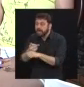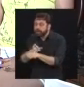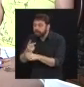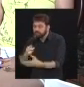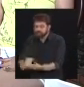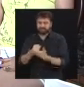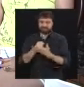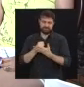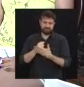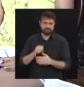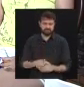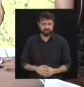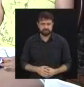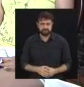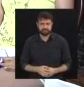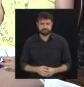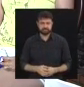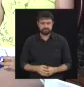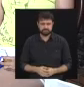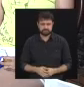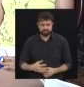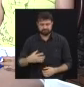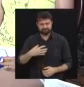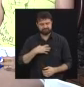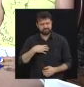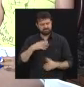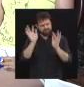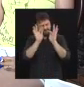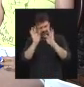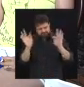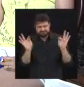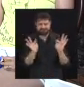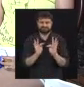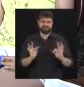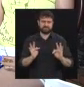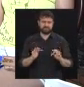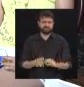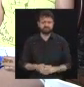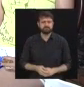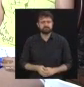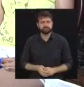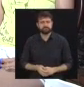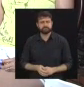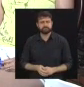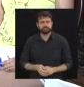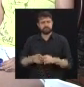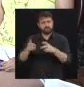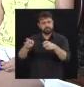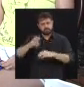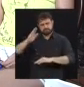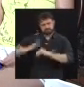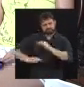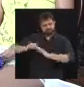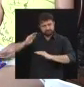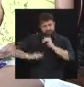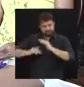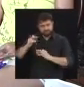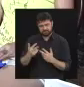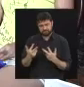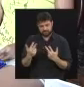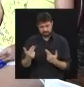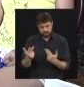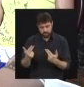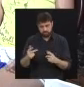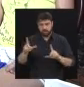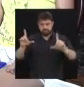né. Então eu fico assim muito satisfeito, né, de ver que as iniciativas, né,